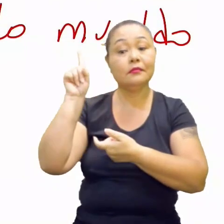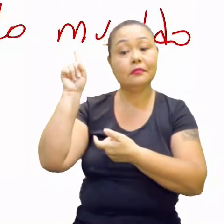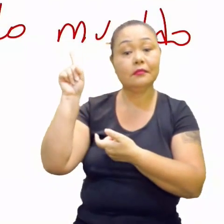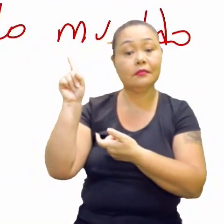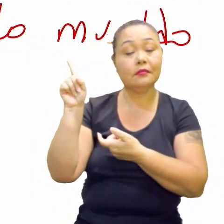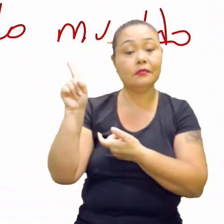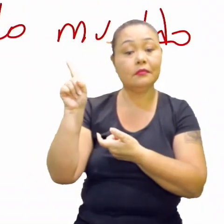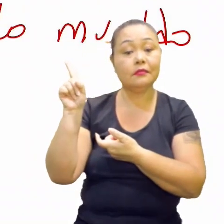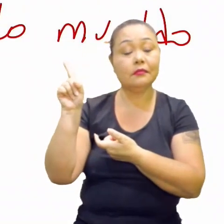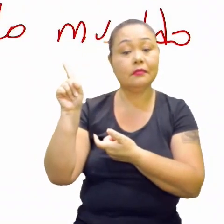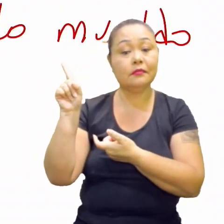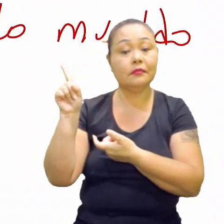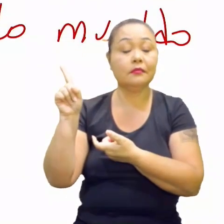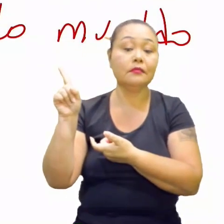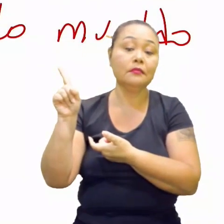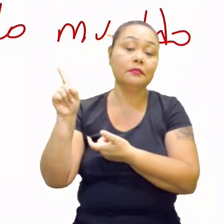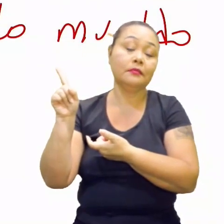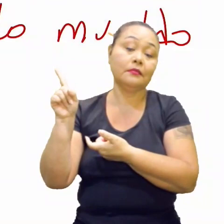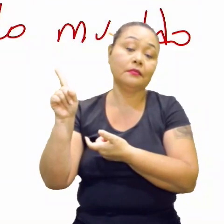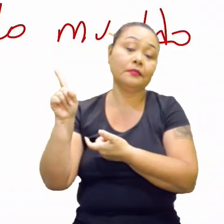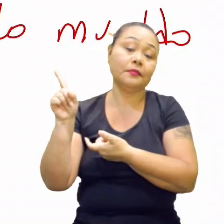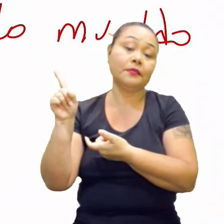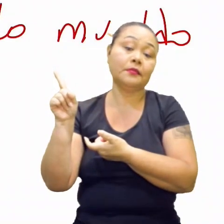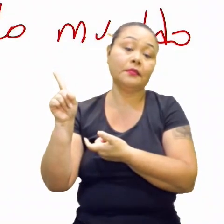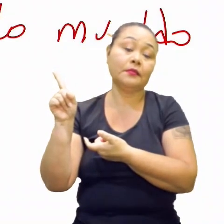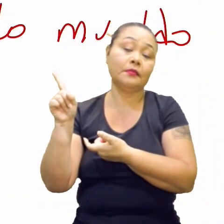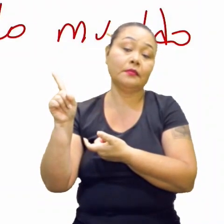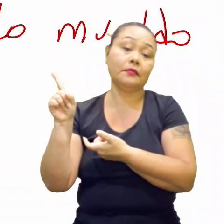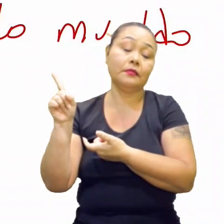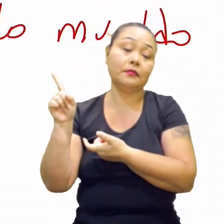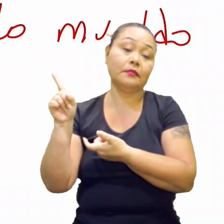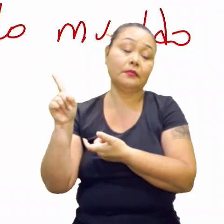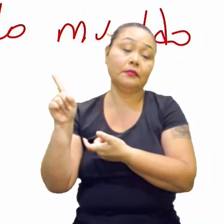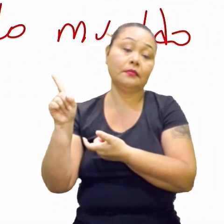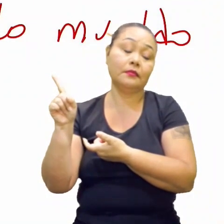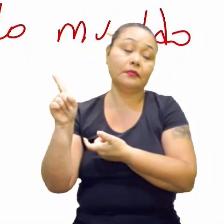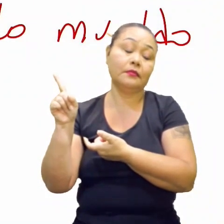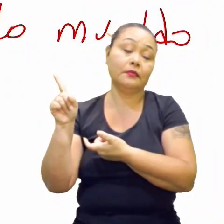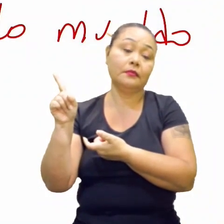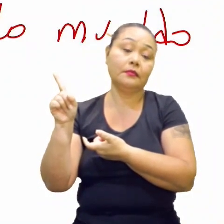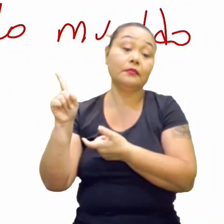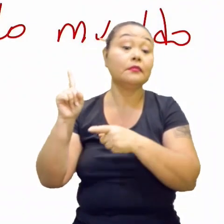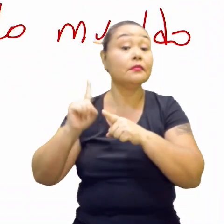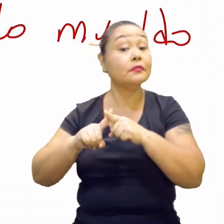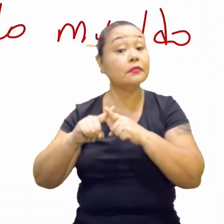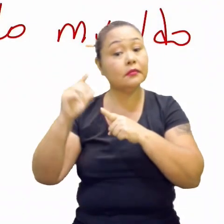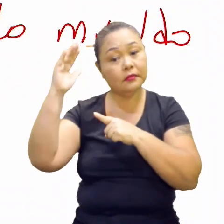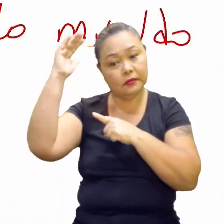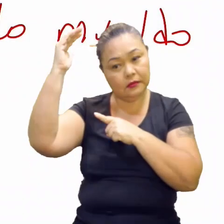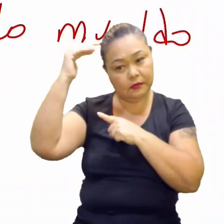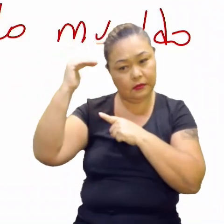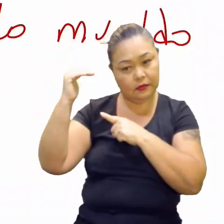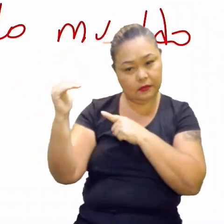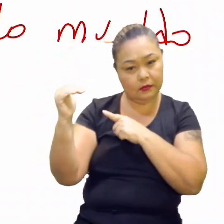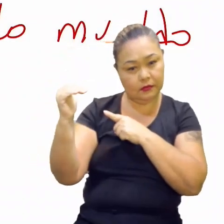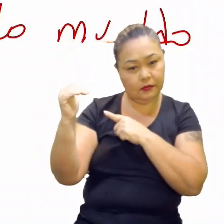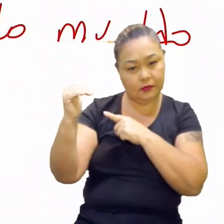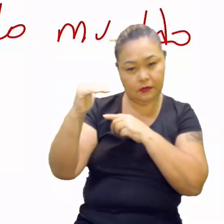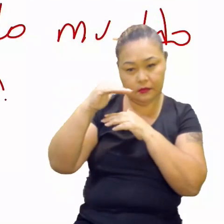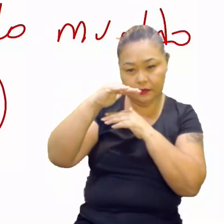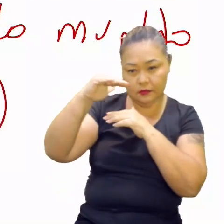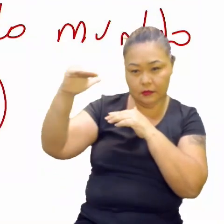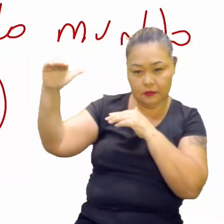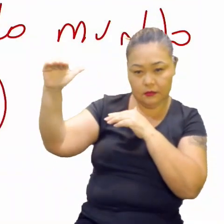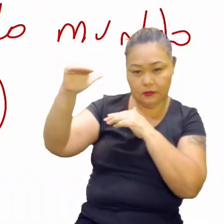Viu? O mais alto padrão. Mas embaixo há um confronto